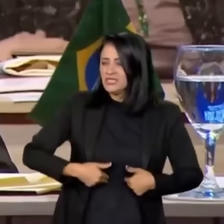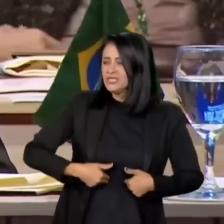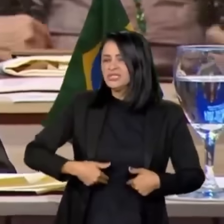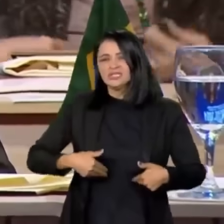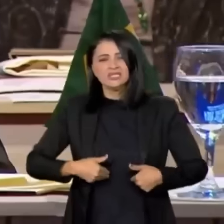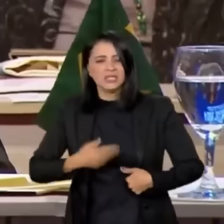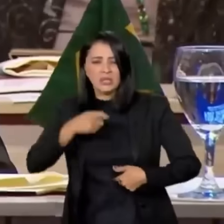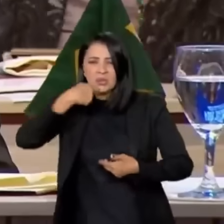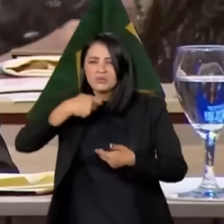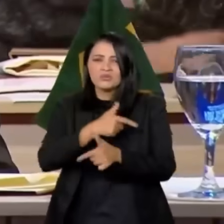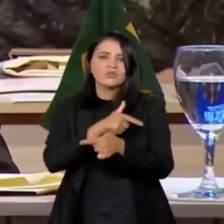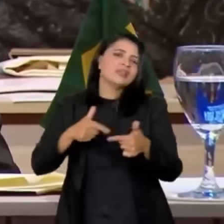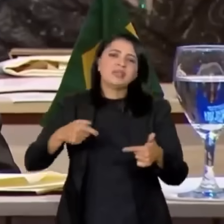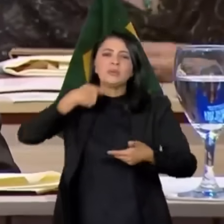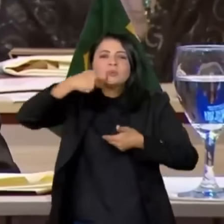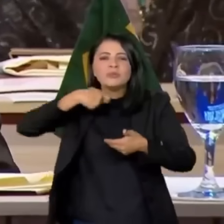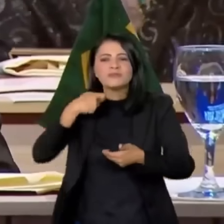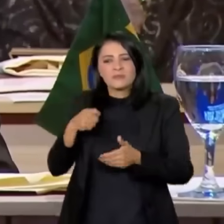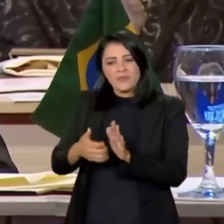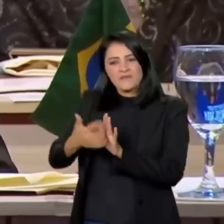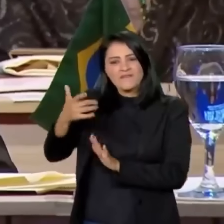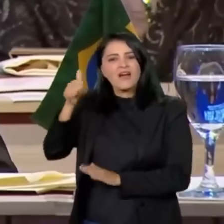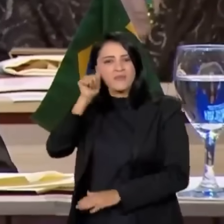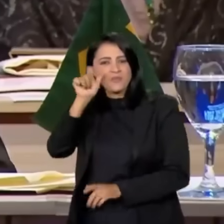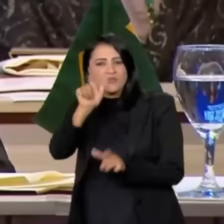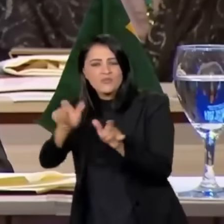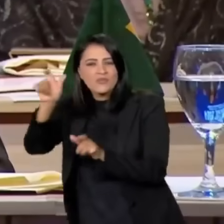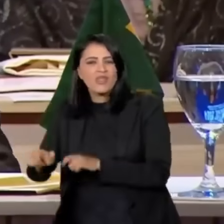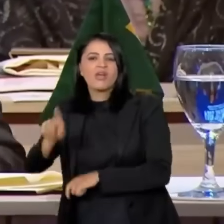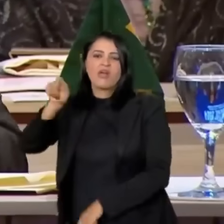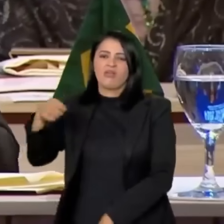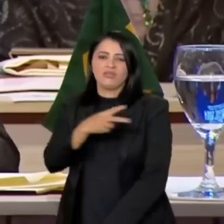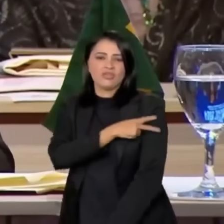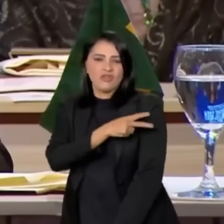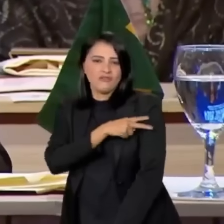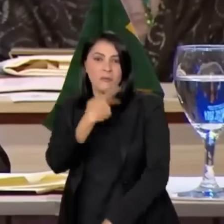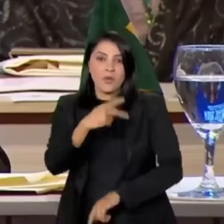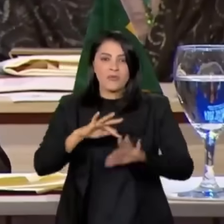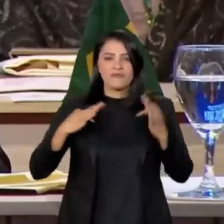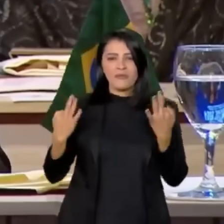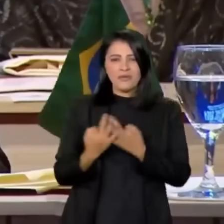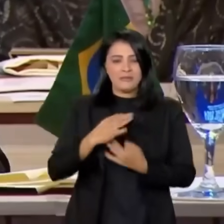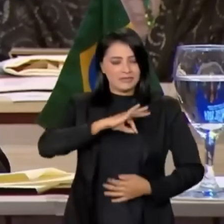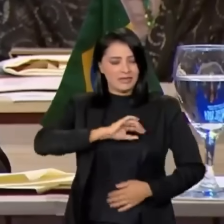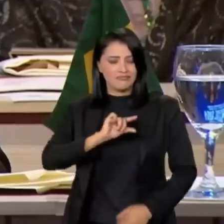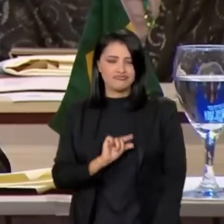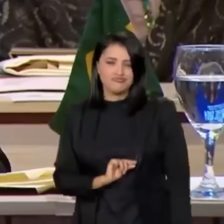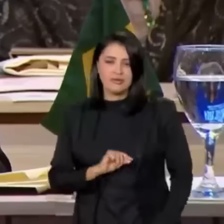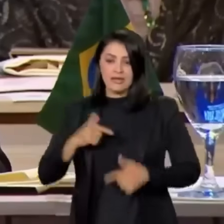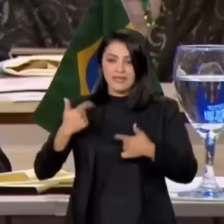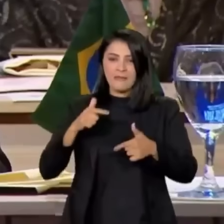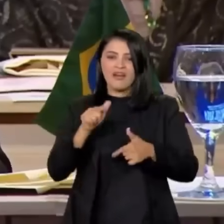mundo. Muitas mulheres são chefes de famílias, mas ganham menos. Trabalham mais no setor